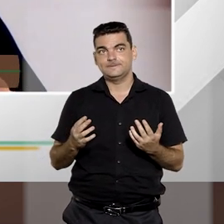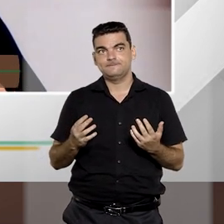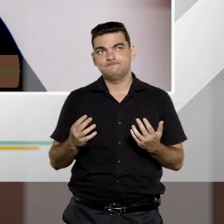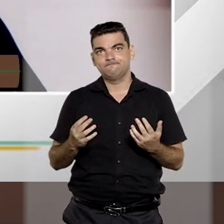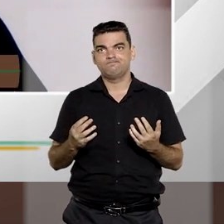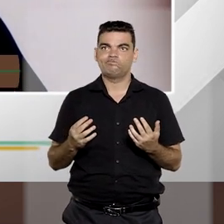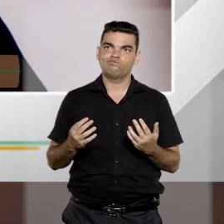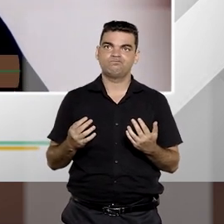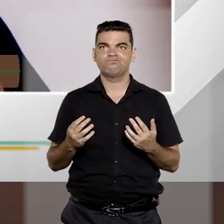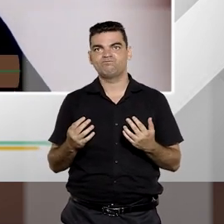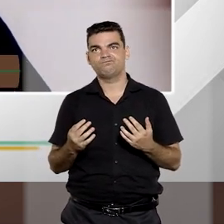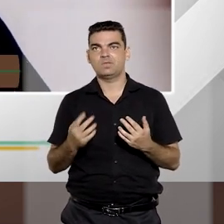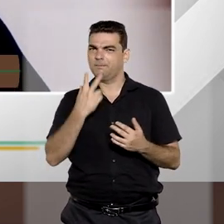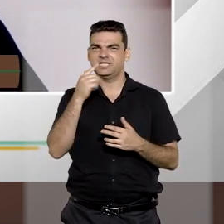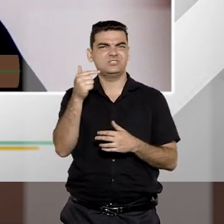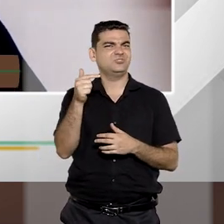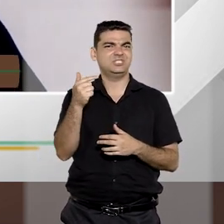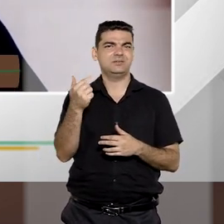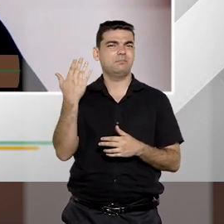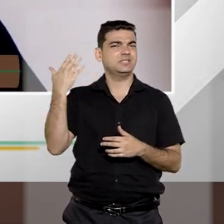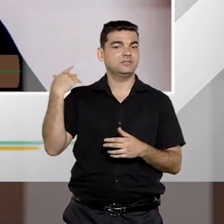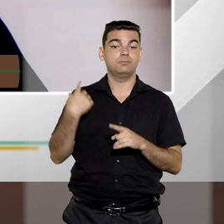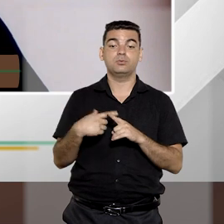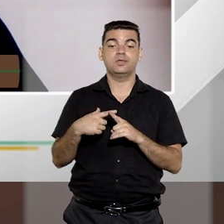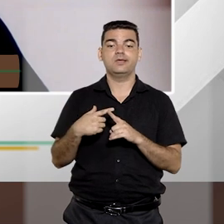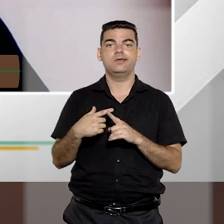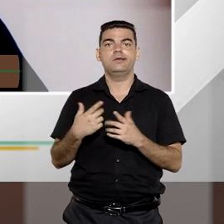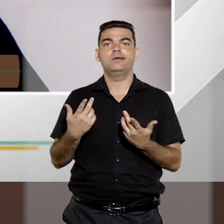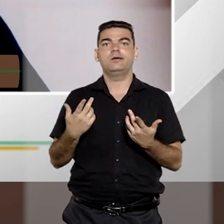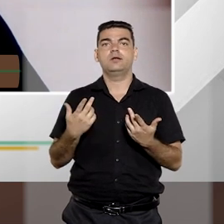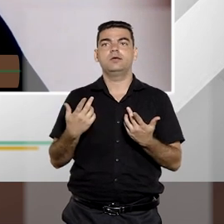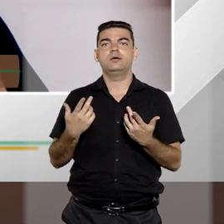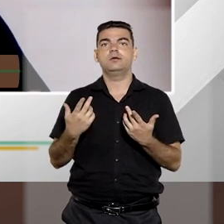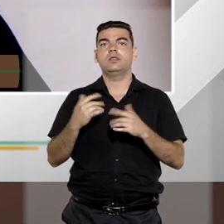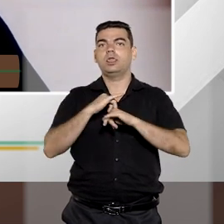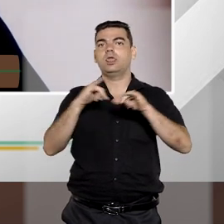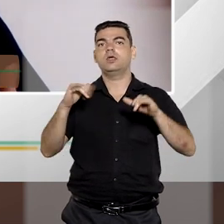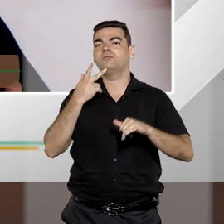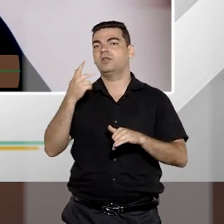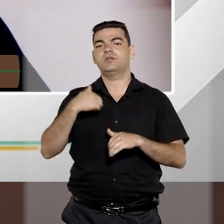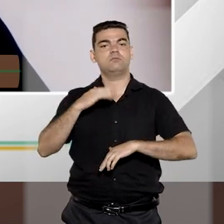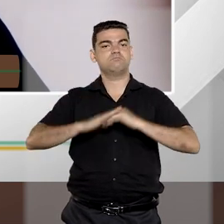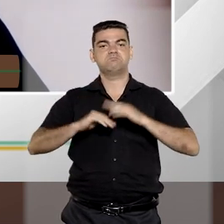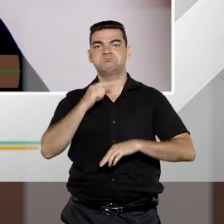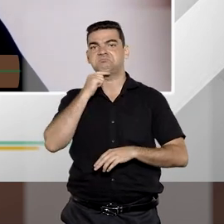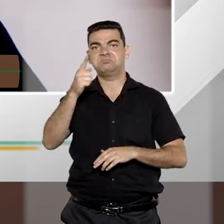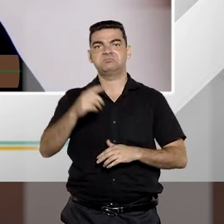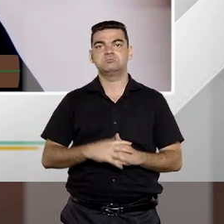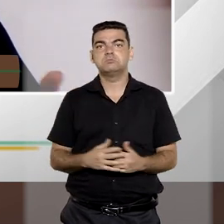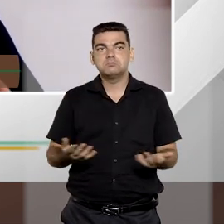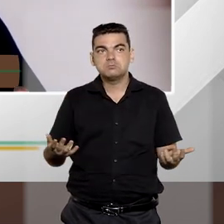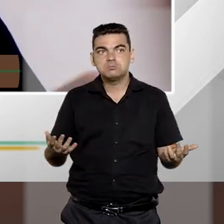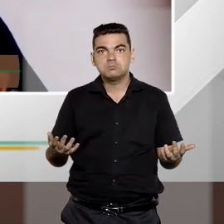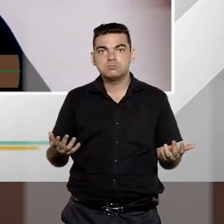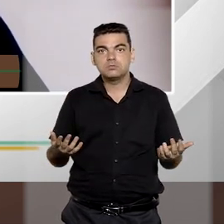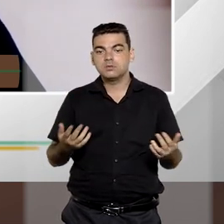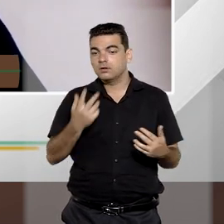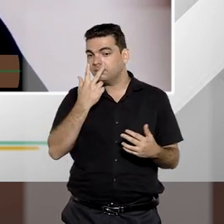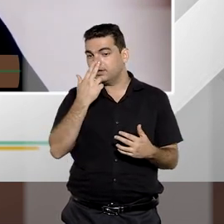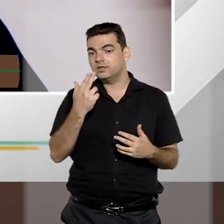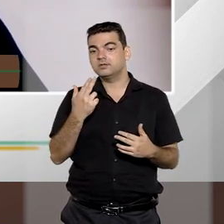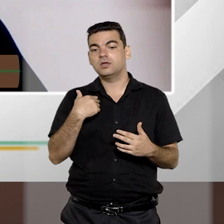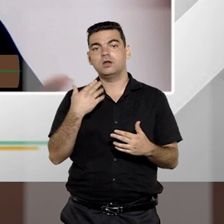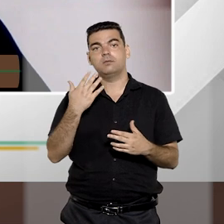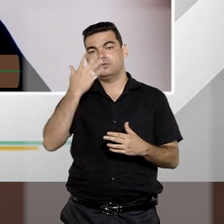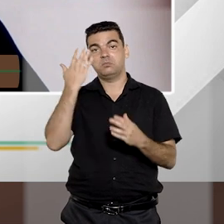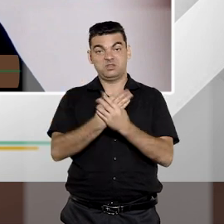ela deixava de existir por meio de uma declaração de incapacidade de determinada pessoa, que era por meio da ação